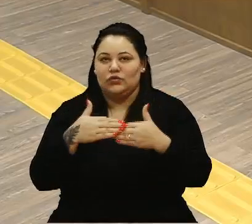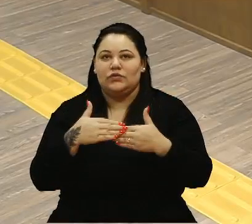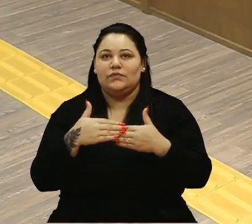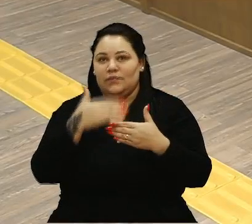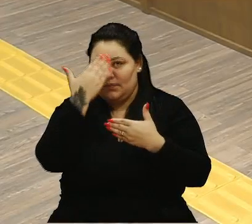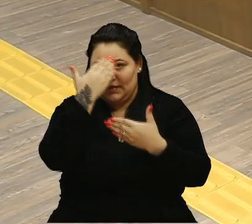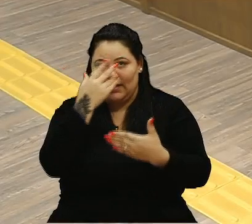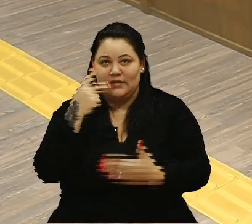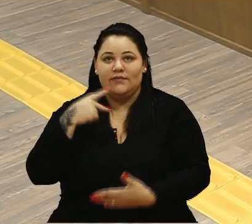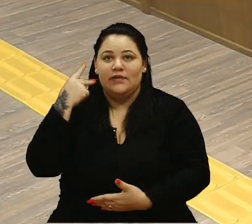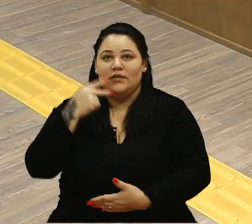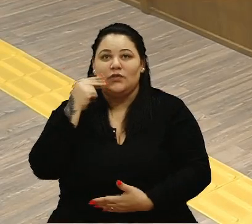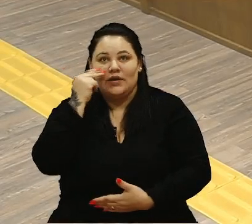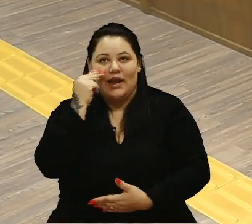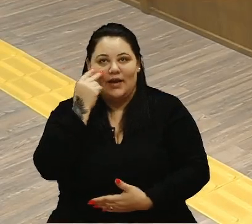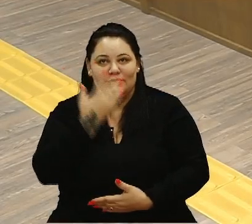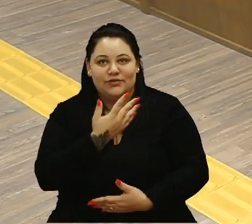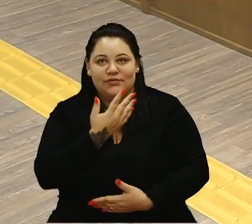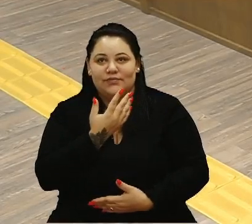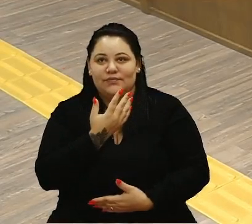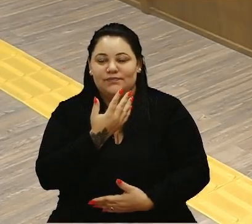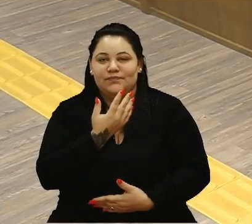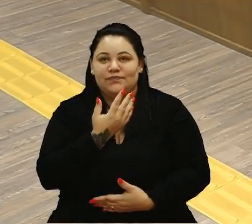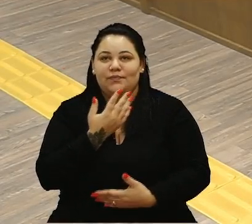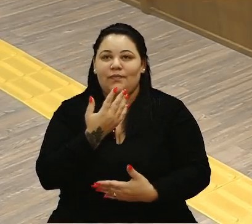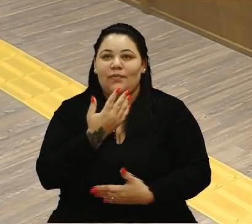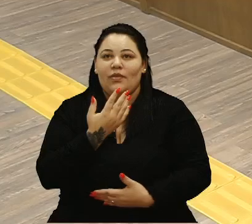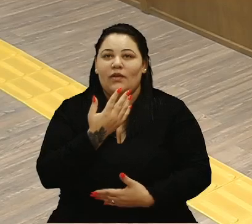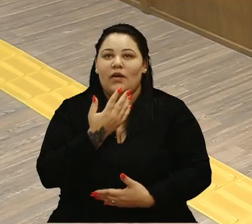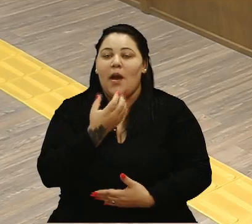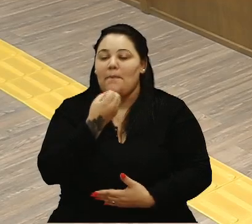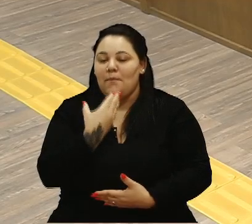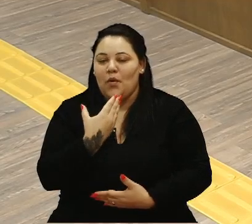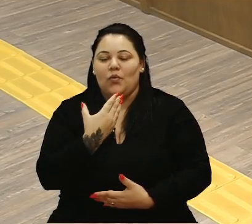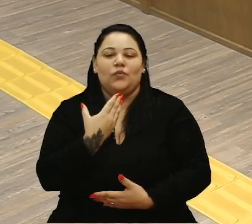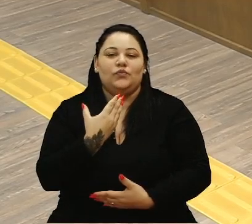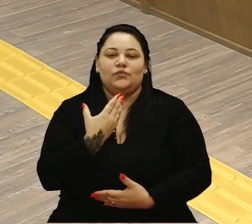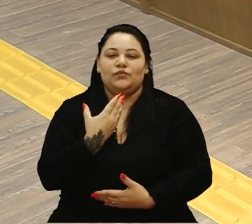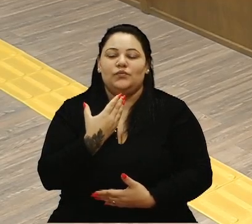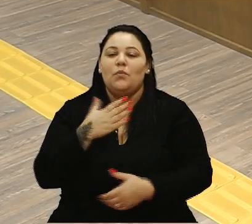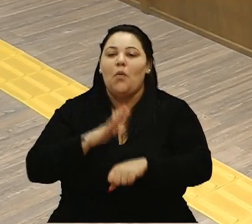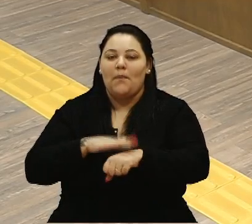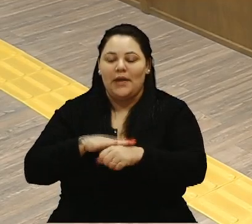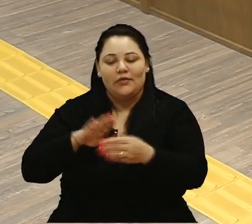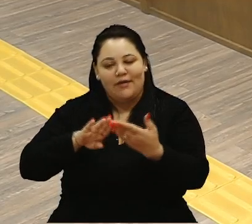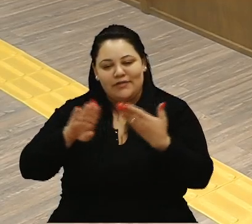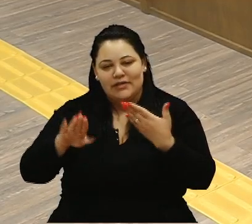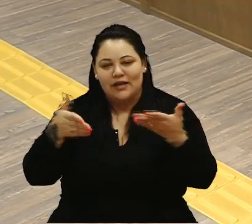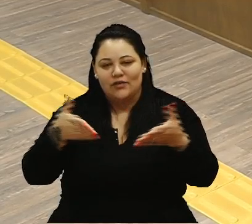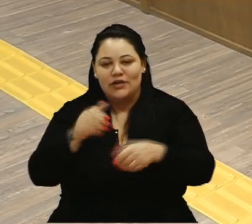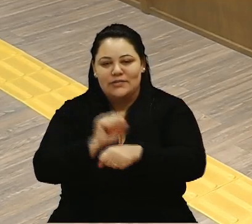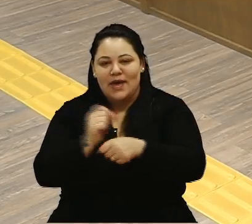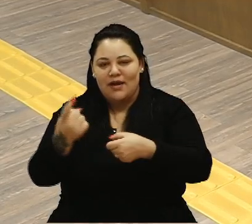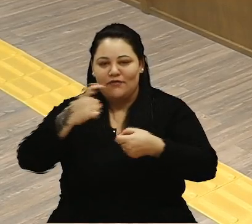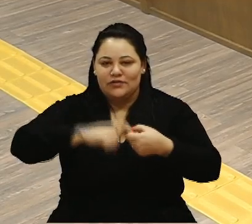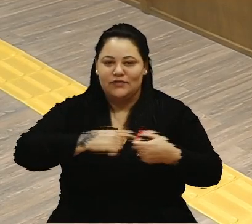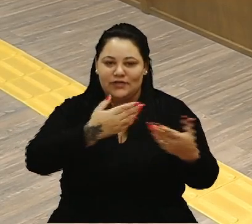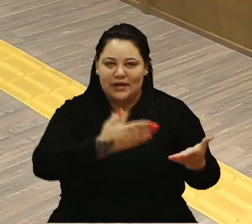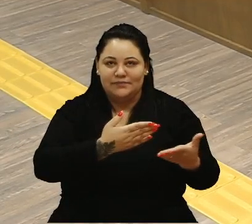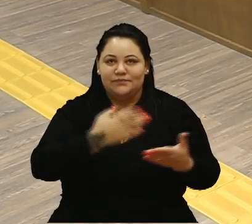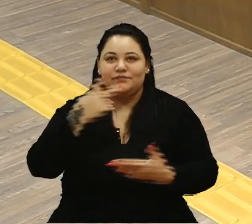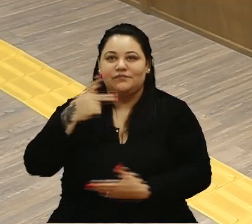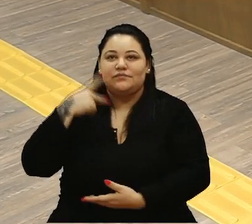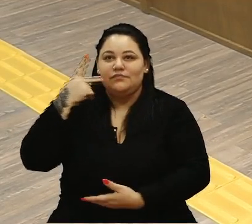boa estada, né, nesses dias dessa licença fora e lhe aguardamos o seu retorno. Declaração de líder da bancada do PT, vereadora Rose